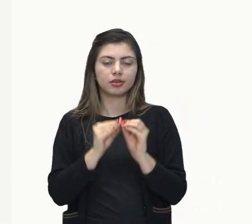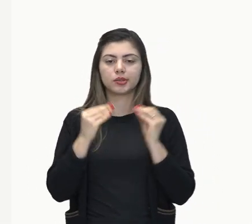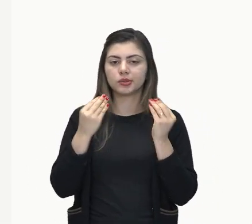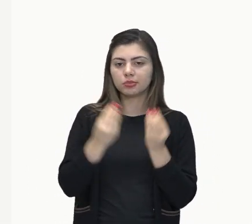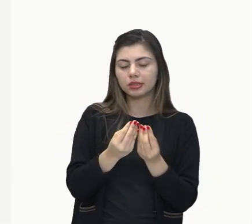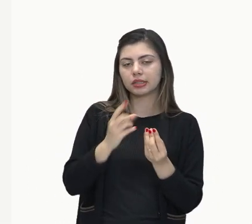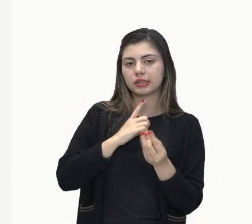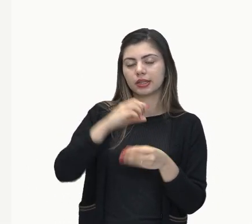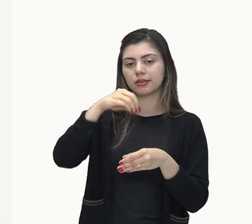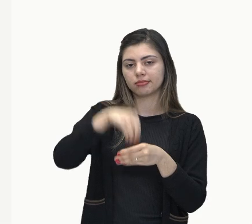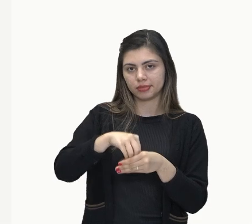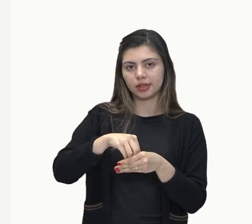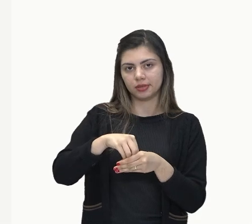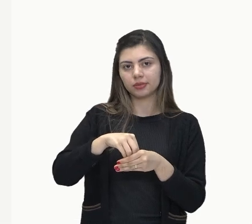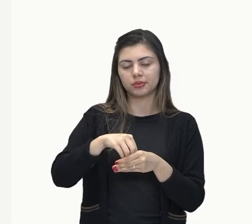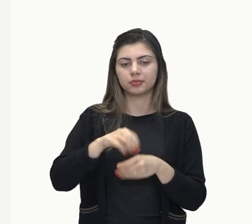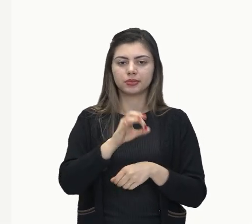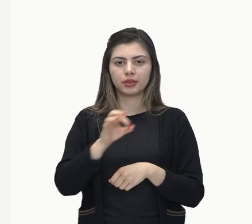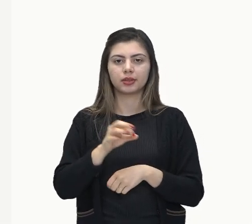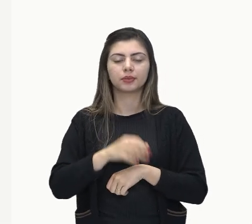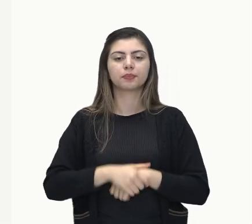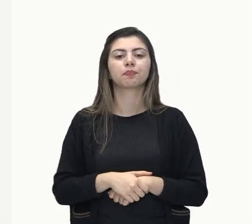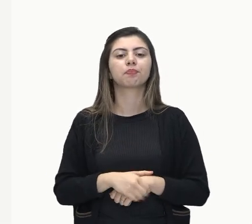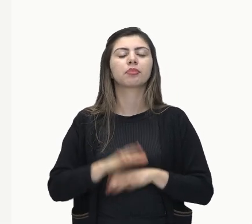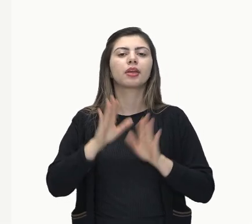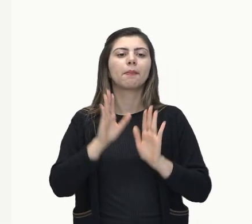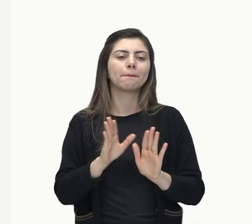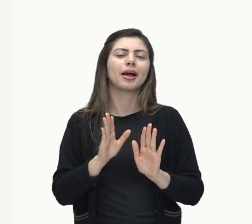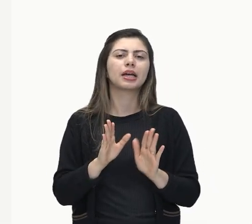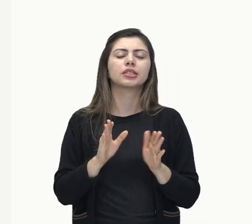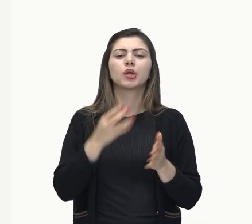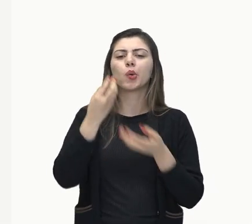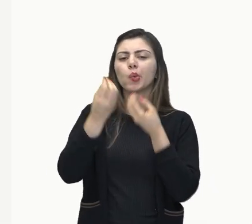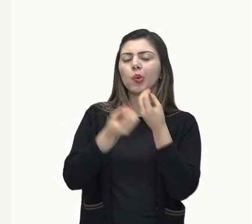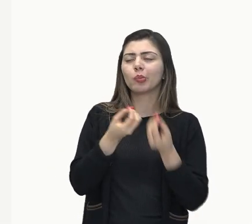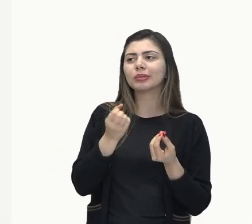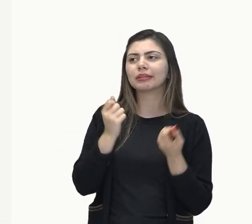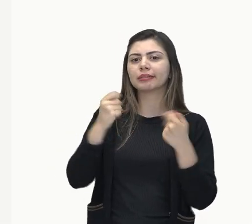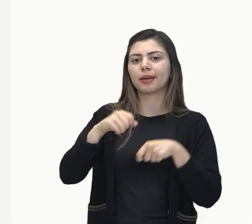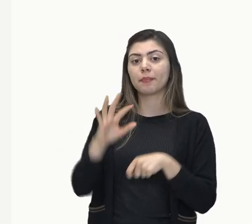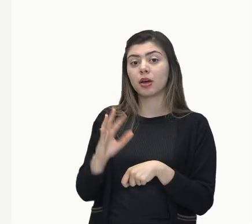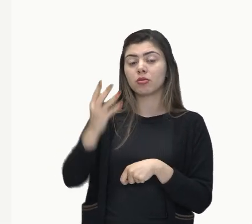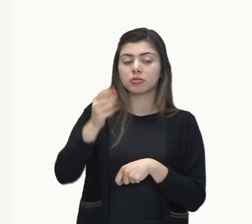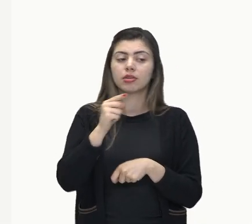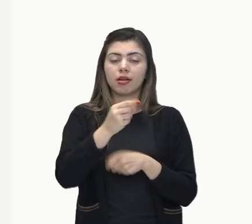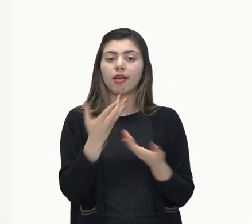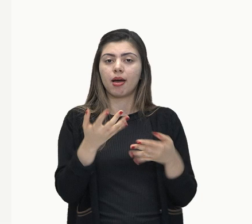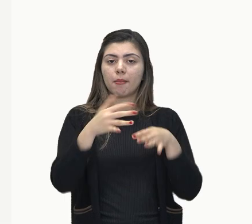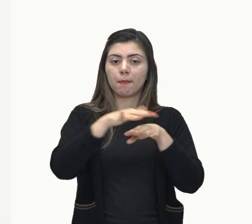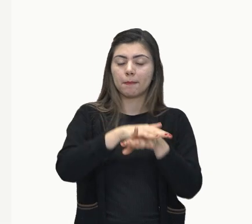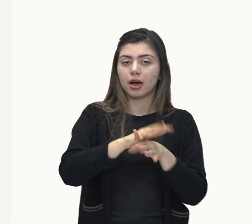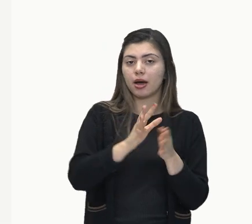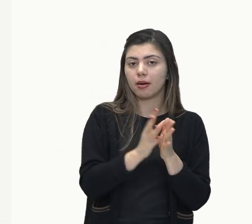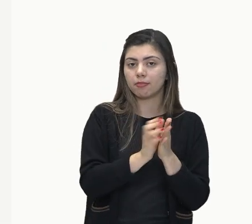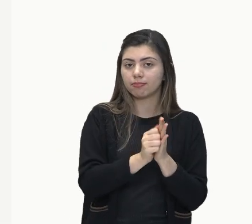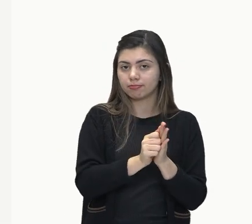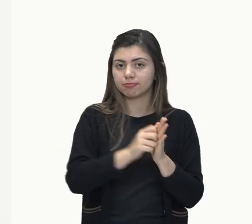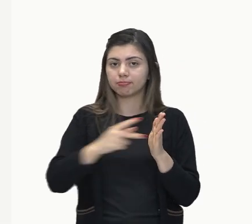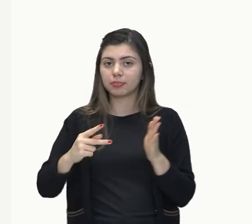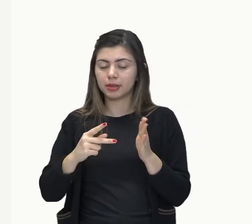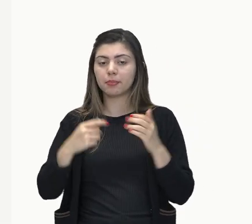têm isomeria óptica. Mas para acontecer o fenômeno de isomeria óptica, tem que